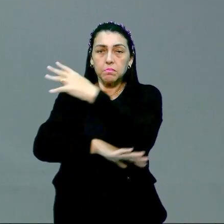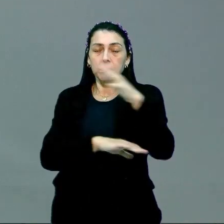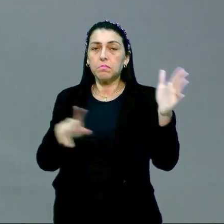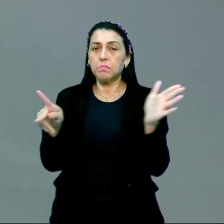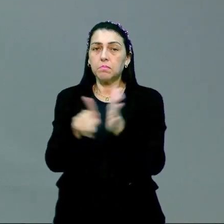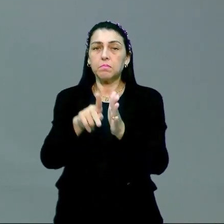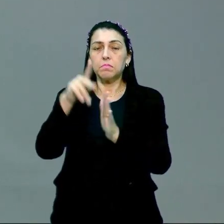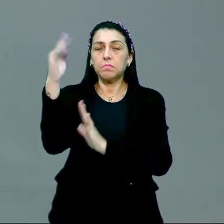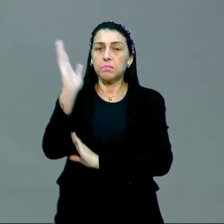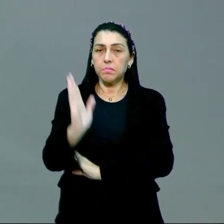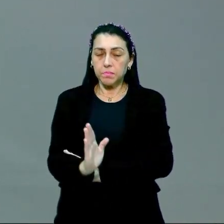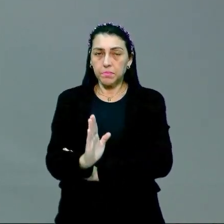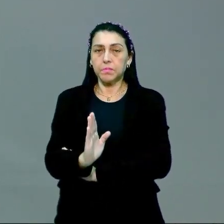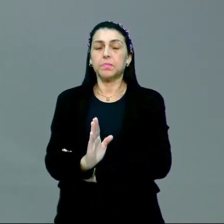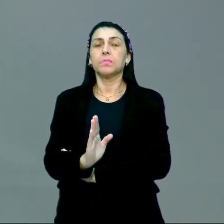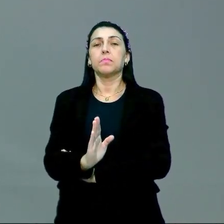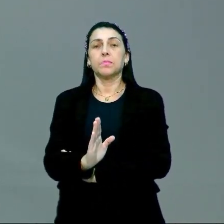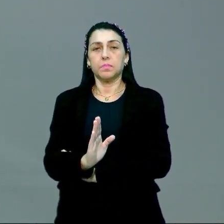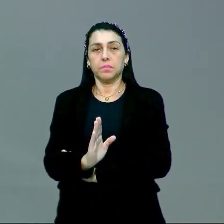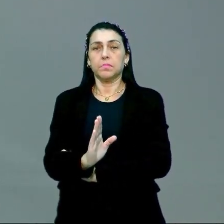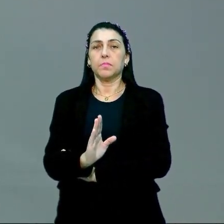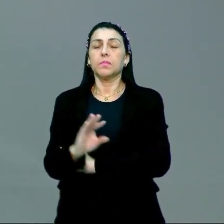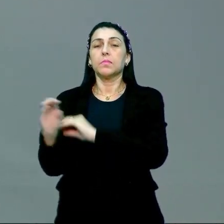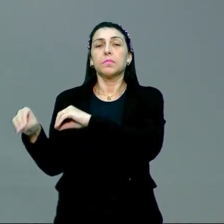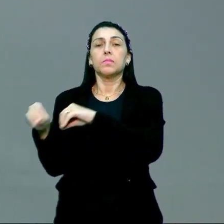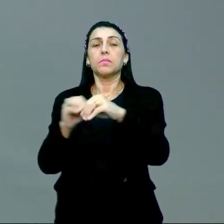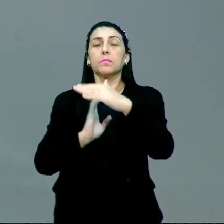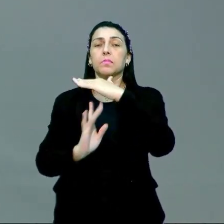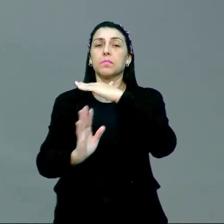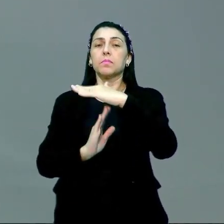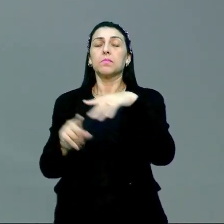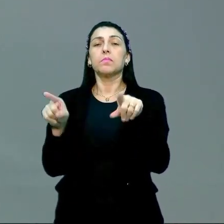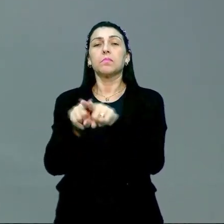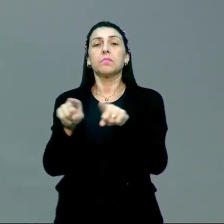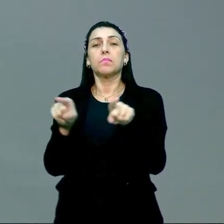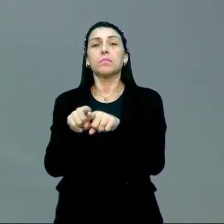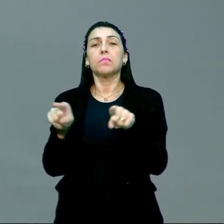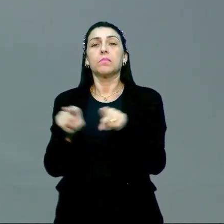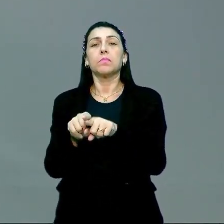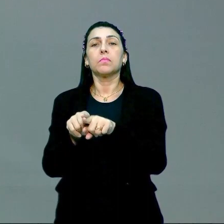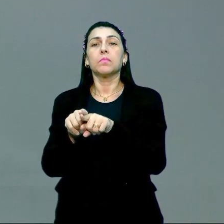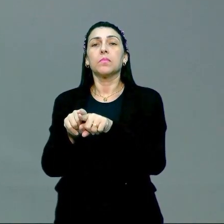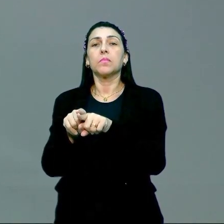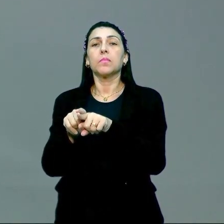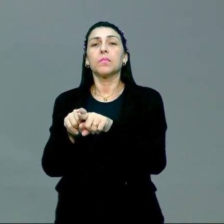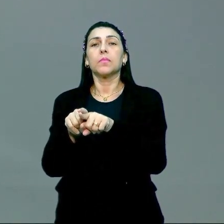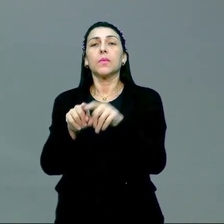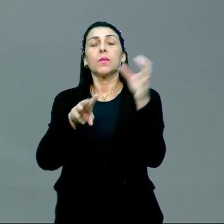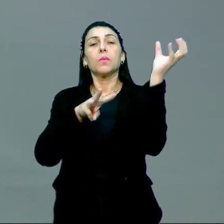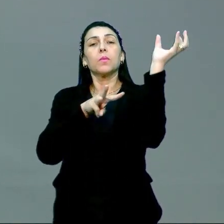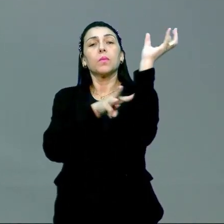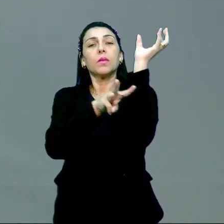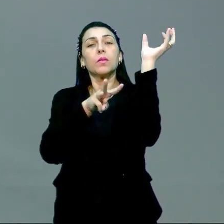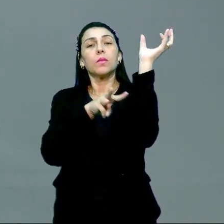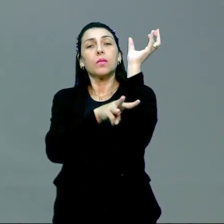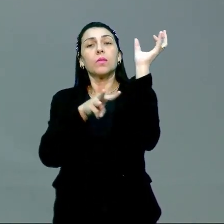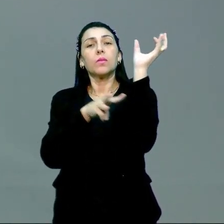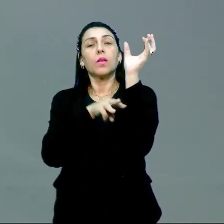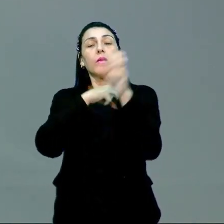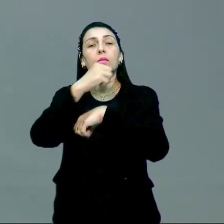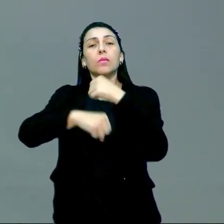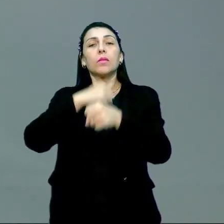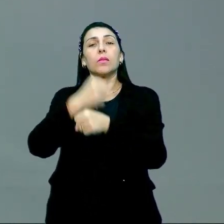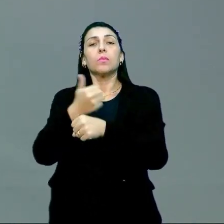próprio Brasil, né, em termos de fluxos migratórios, a gente pode também citar o êxodo rural lá por volta dos anos 50,